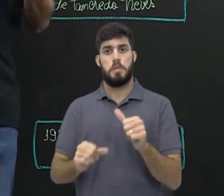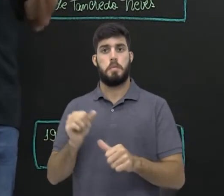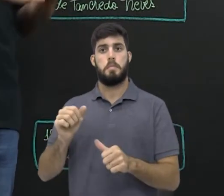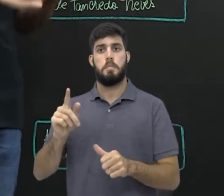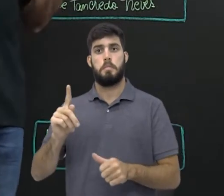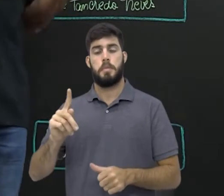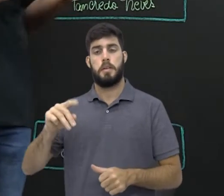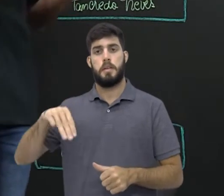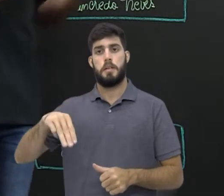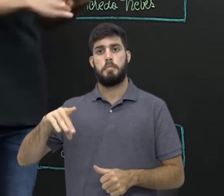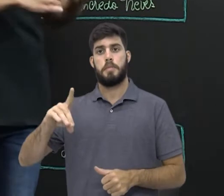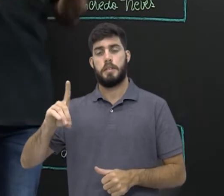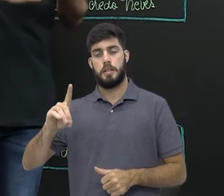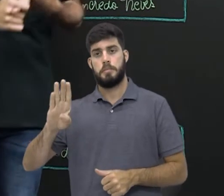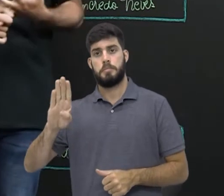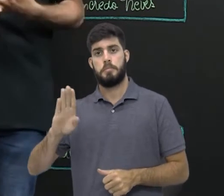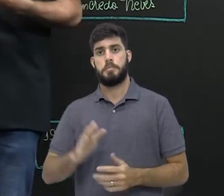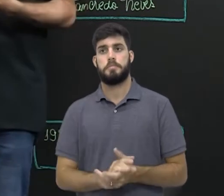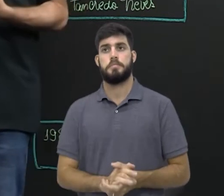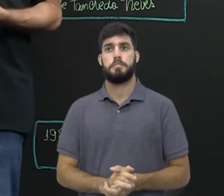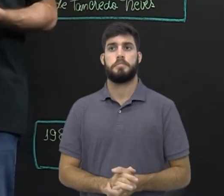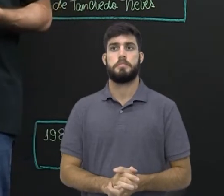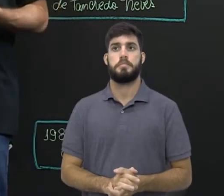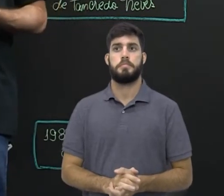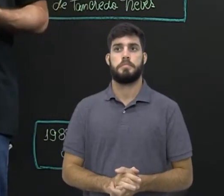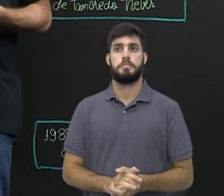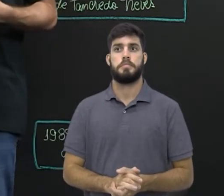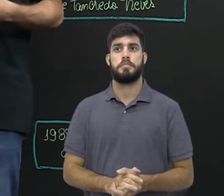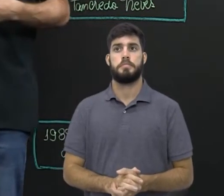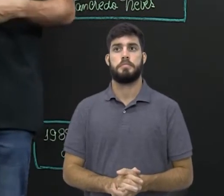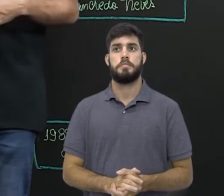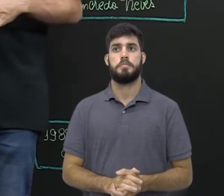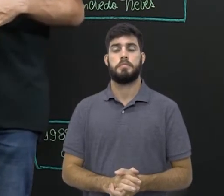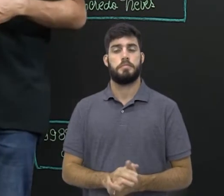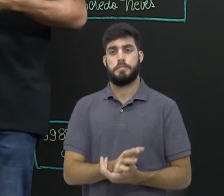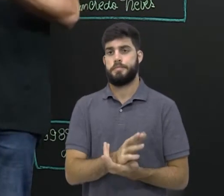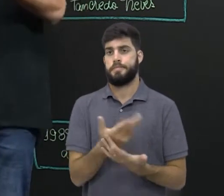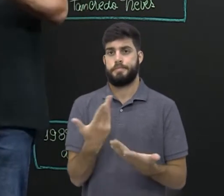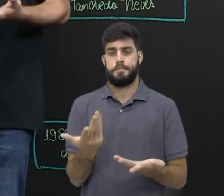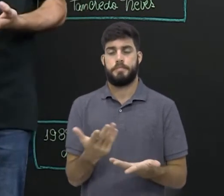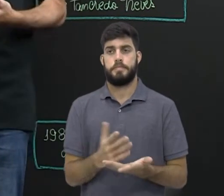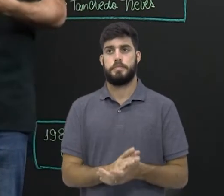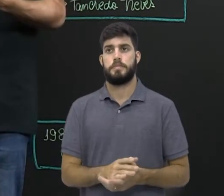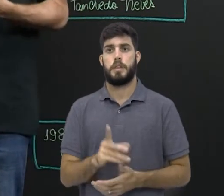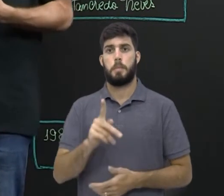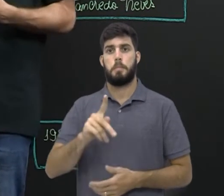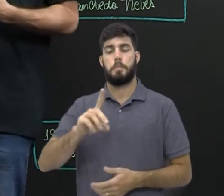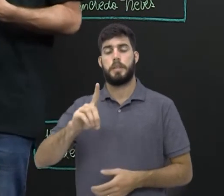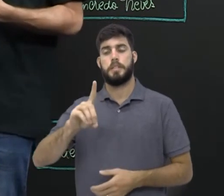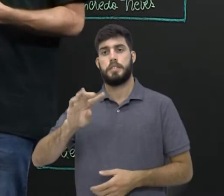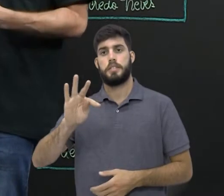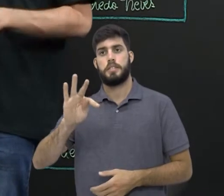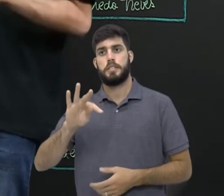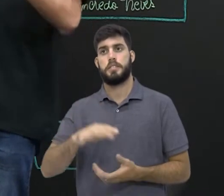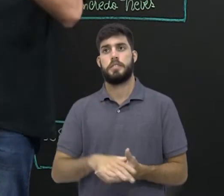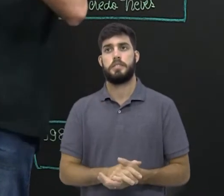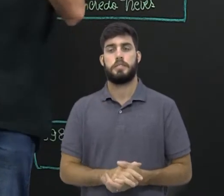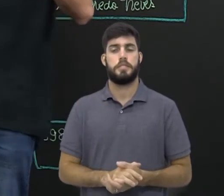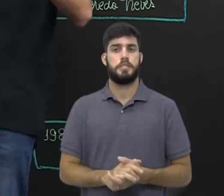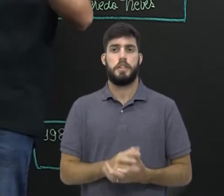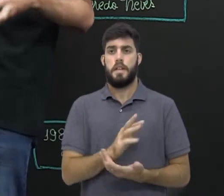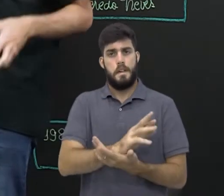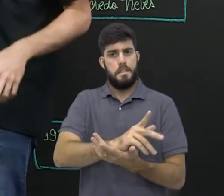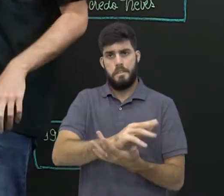PMDB, vira Partido do Movimento Democrático Brasileiro, né? Enfim, o PDT, o Partido Democrático Trabalhista, vários